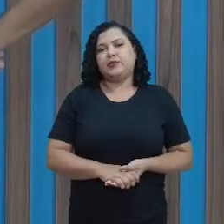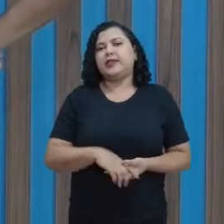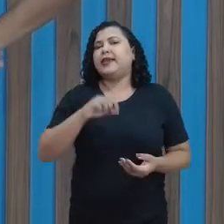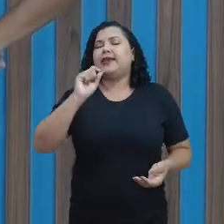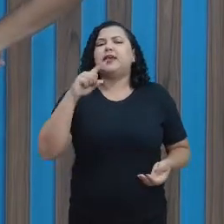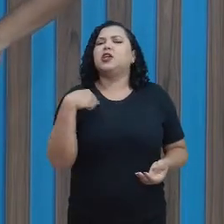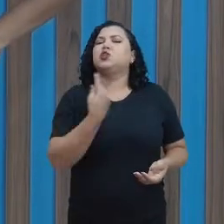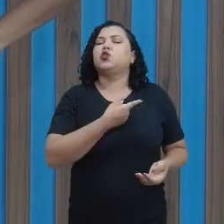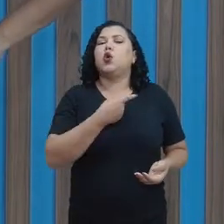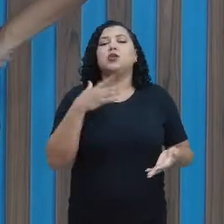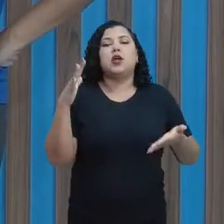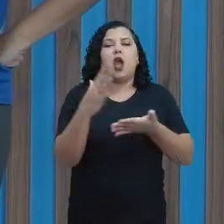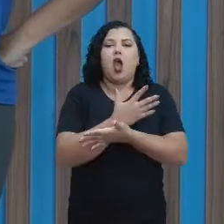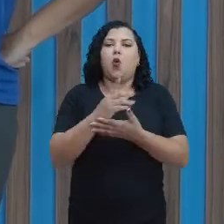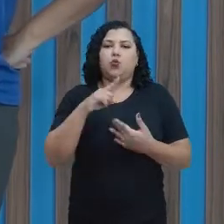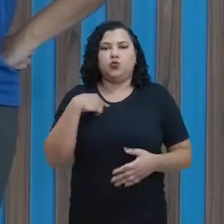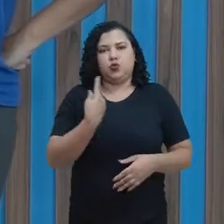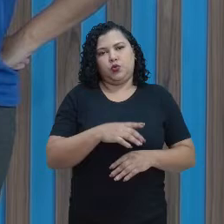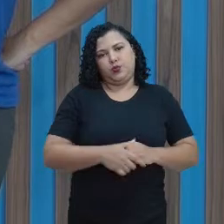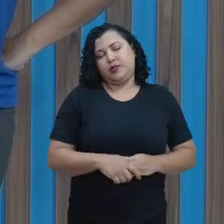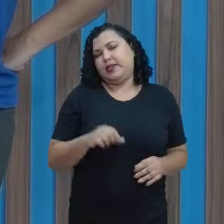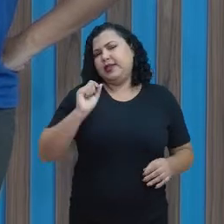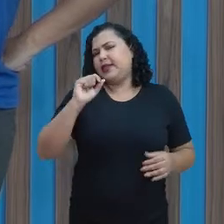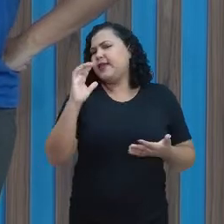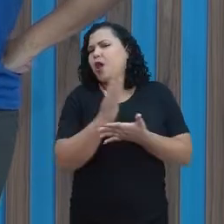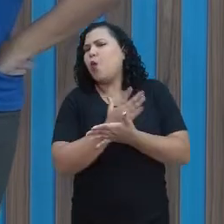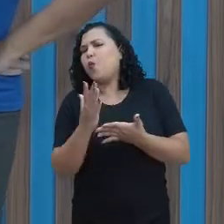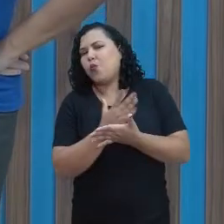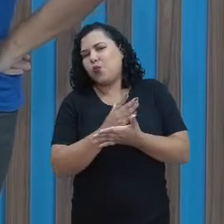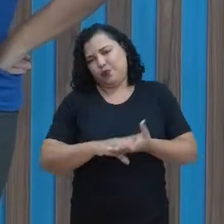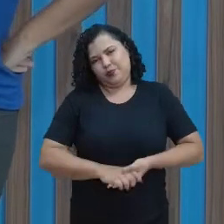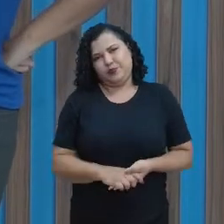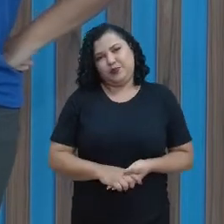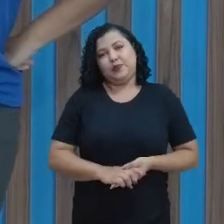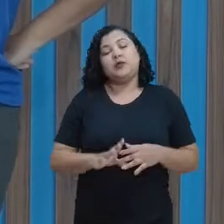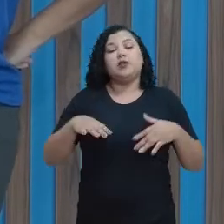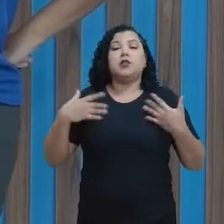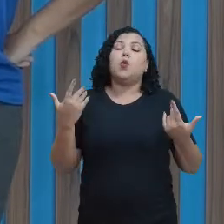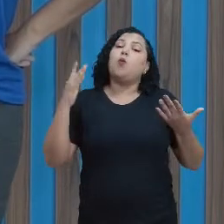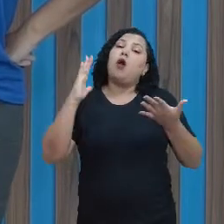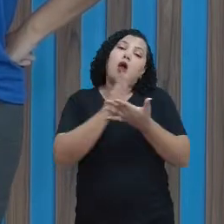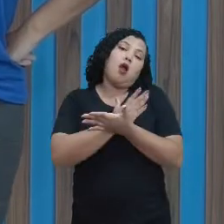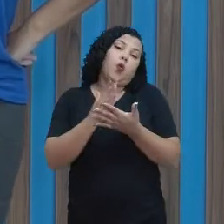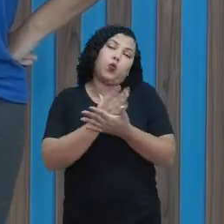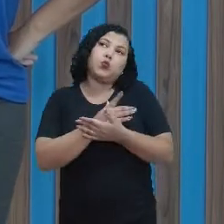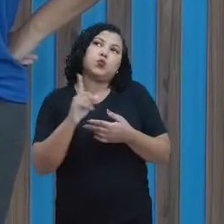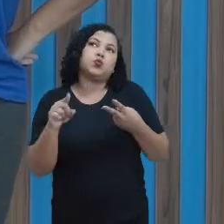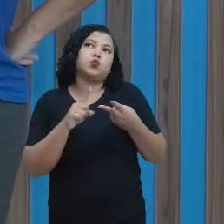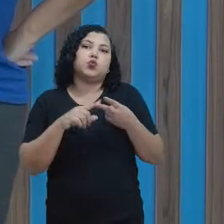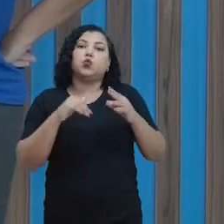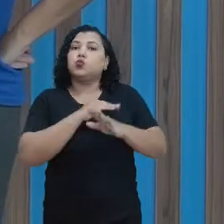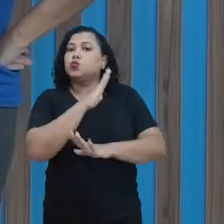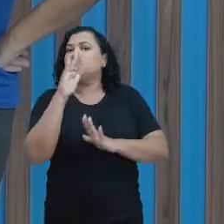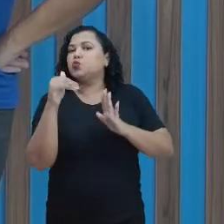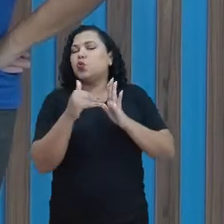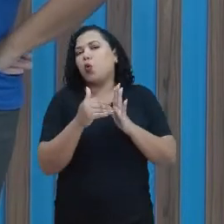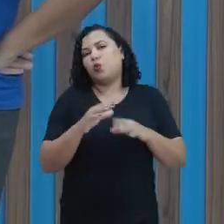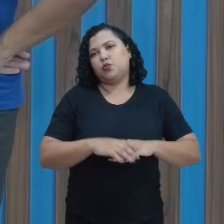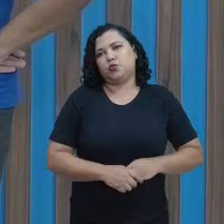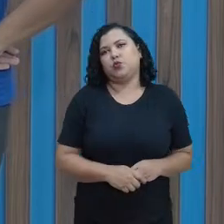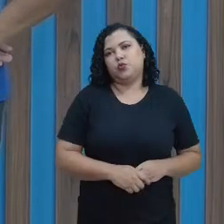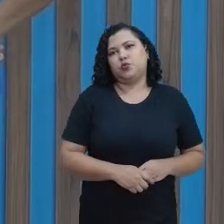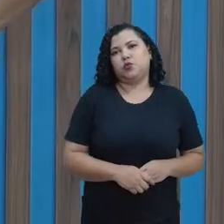somos nós, alguns de nós. Quem são esses alguns? Então, alguns, todos, nenhum,